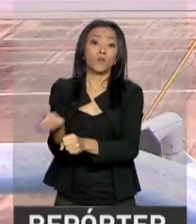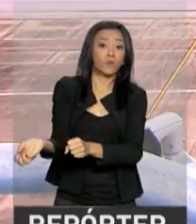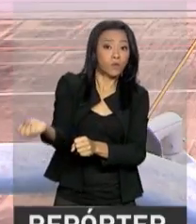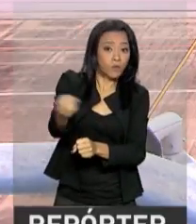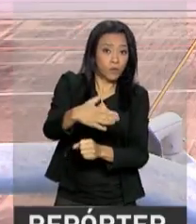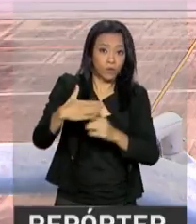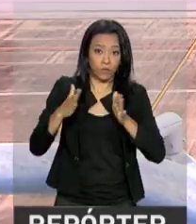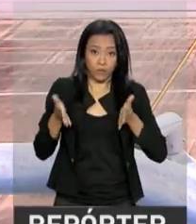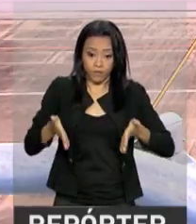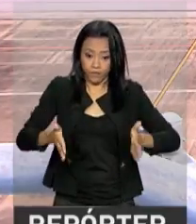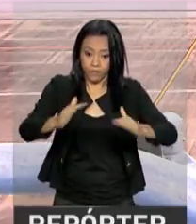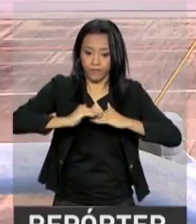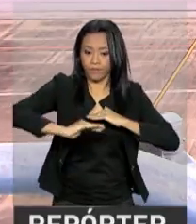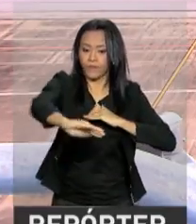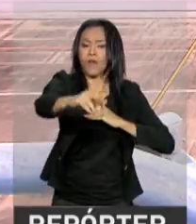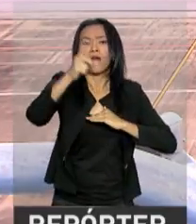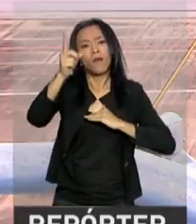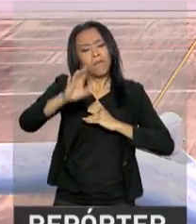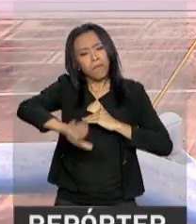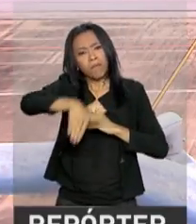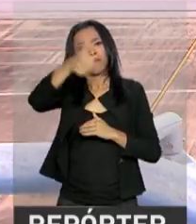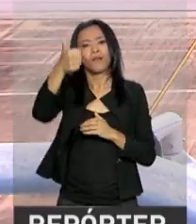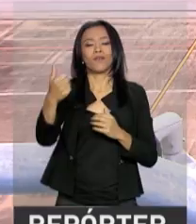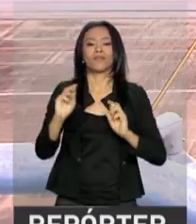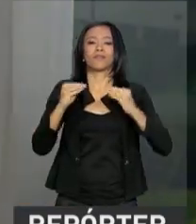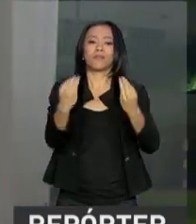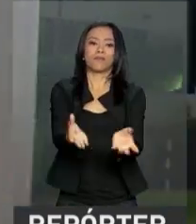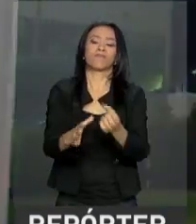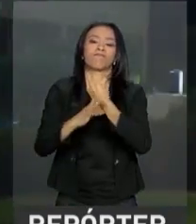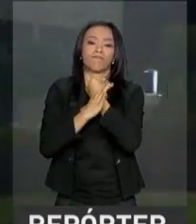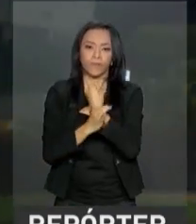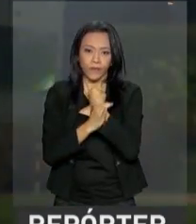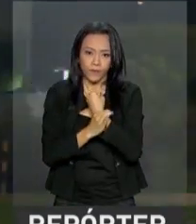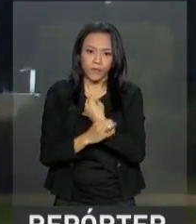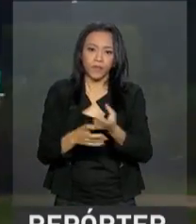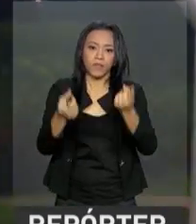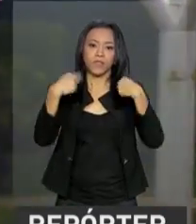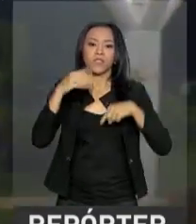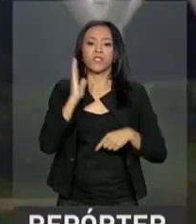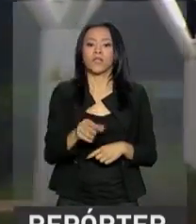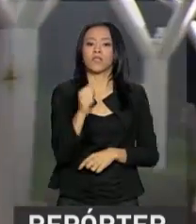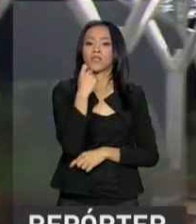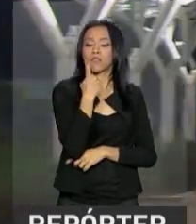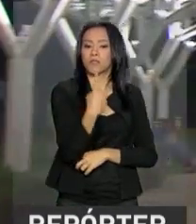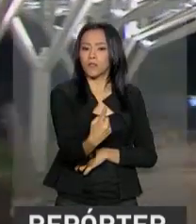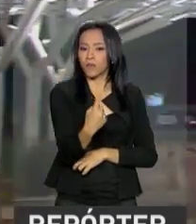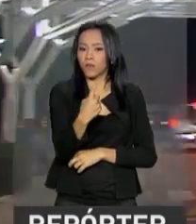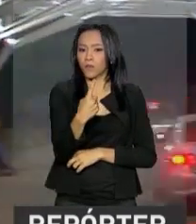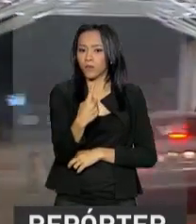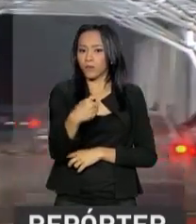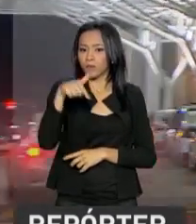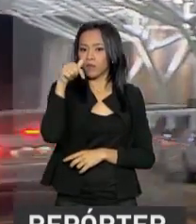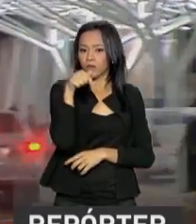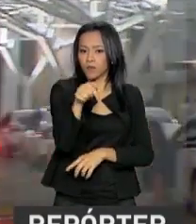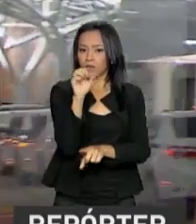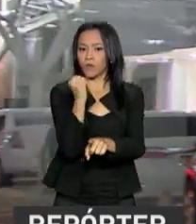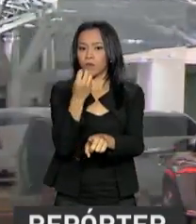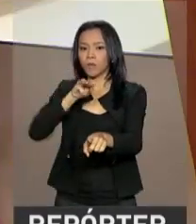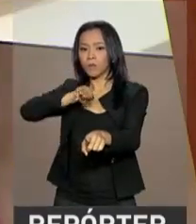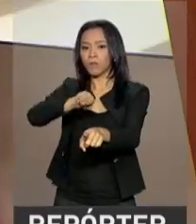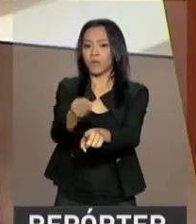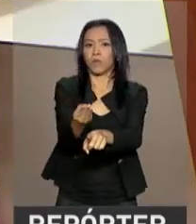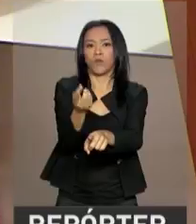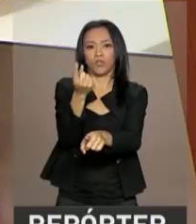noturno tudo para aumentar ainda mais a segurança foram destinados us 178 milhões de reais para reforma